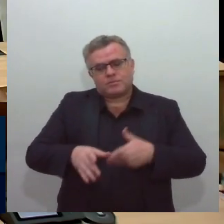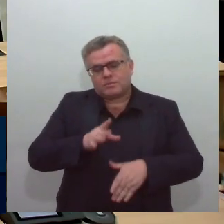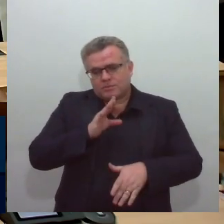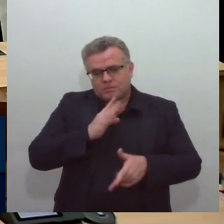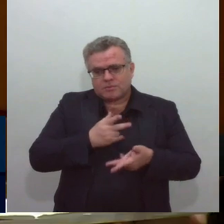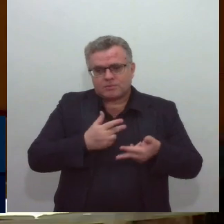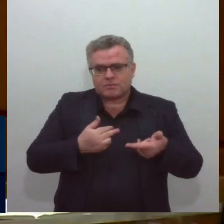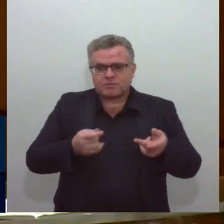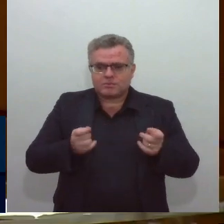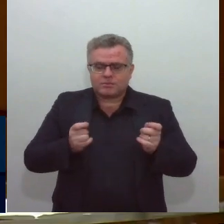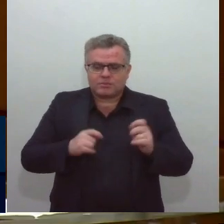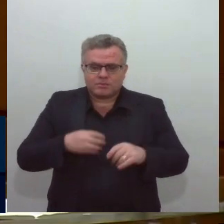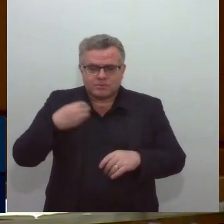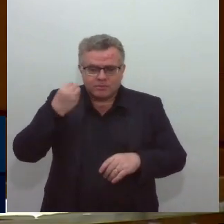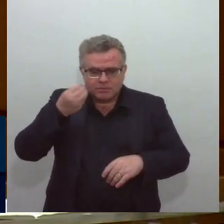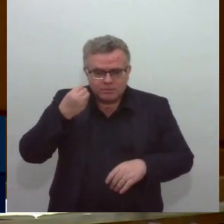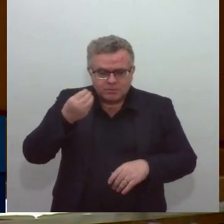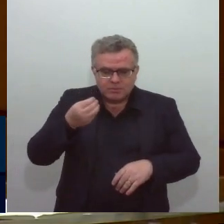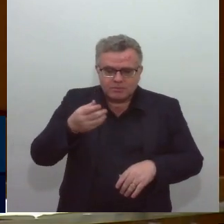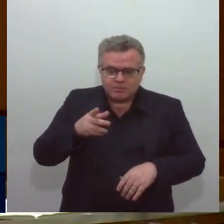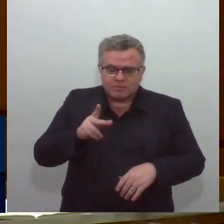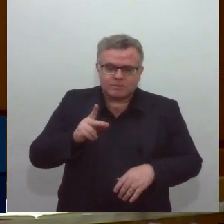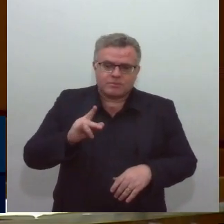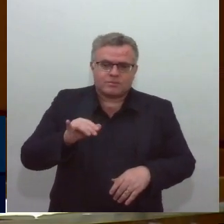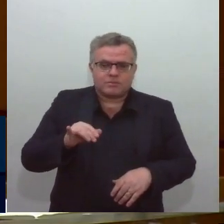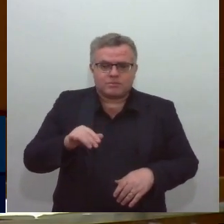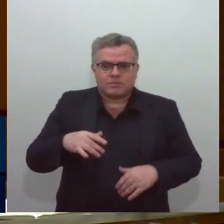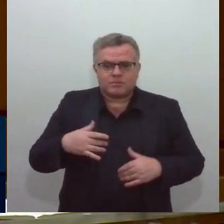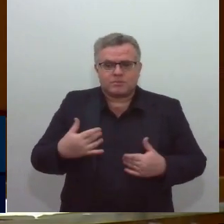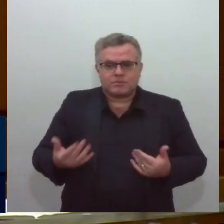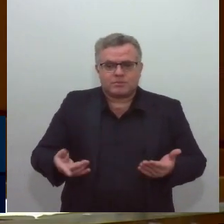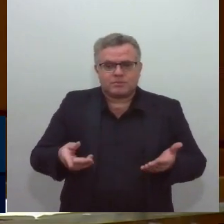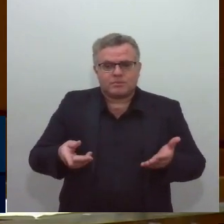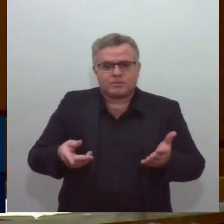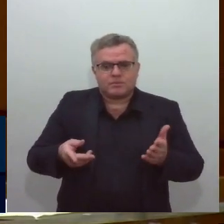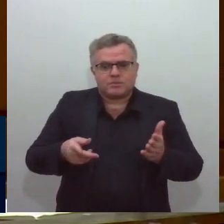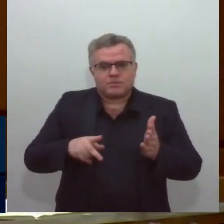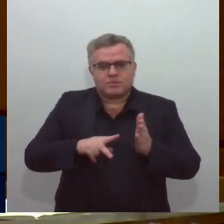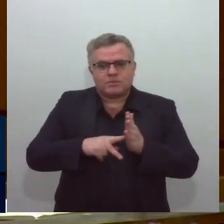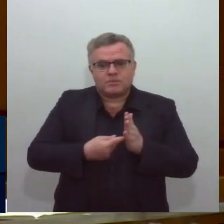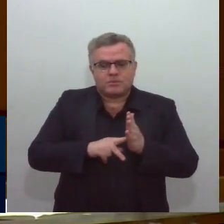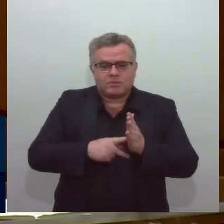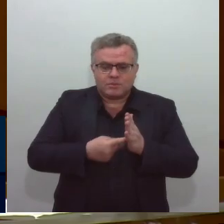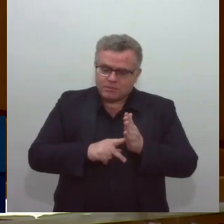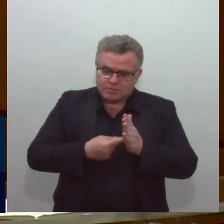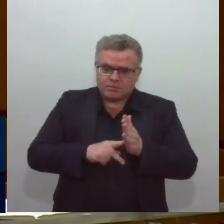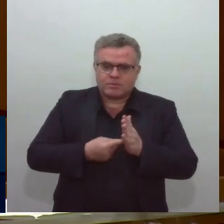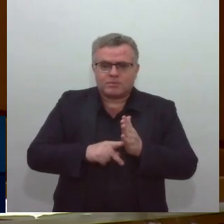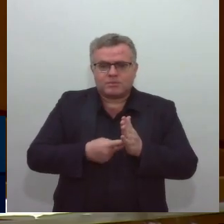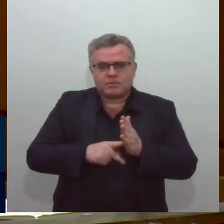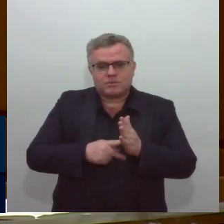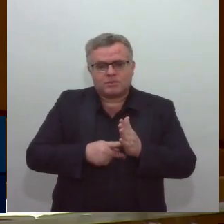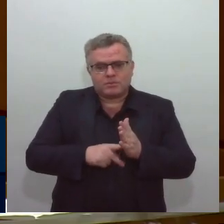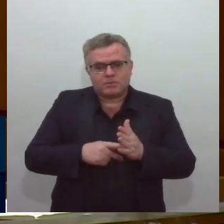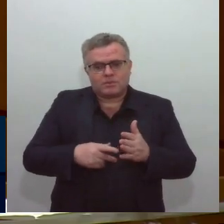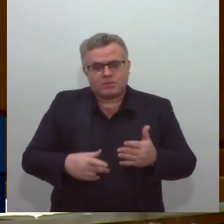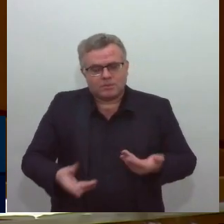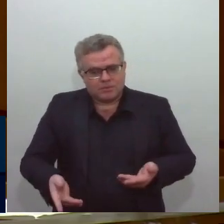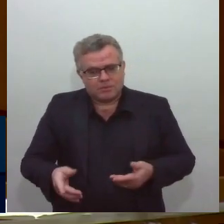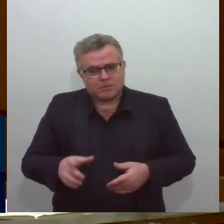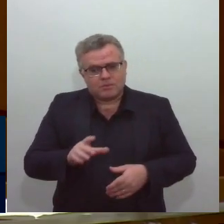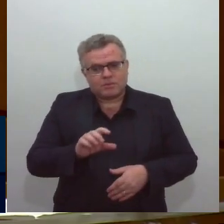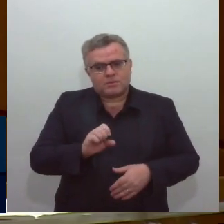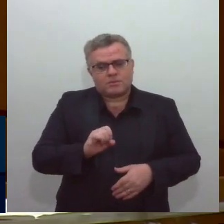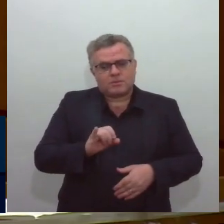será promovido pelo Sindicato das Trabalhadoras e Trabalhadores da Educação do Estado de Sergipe, que